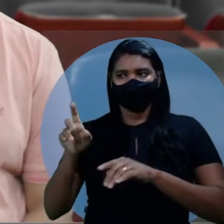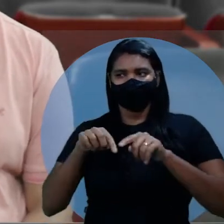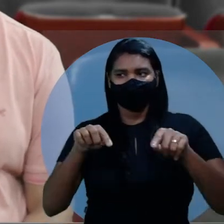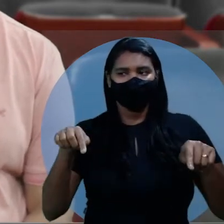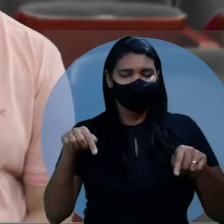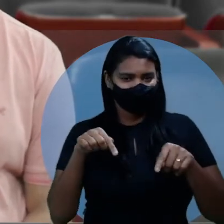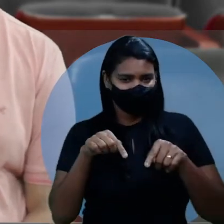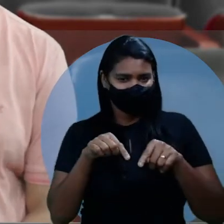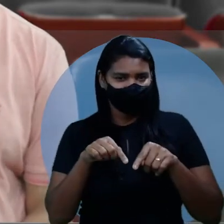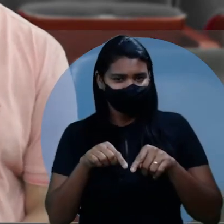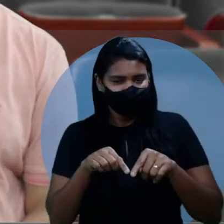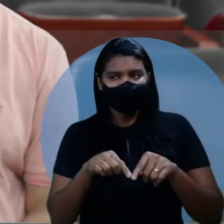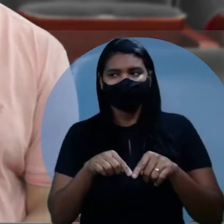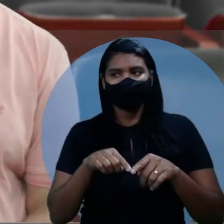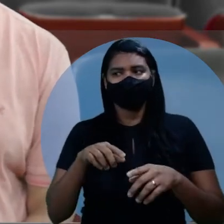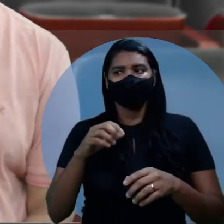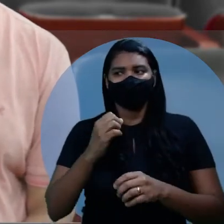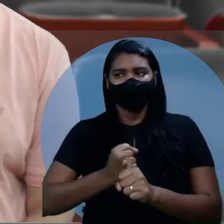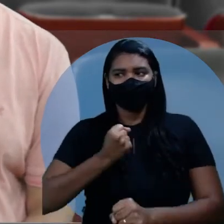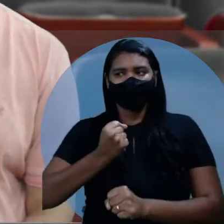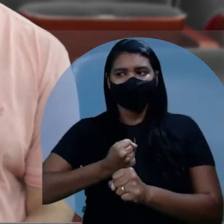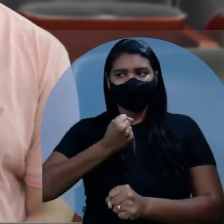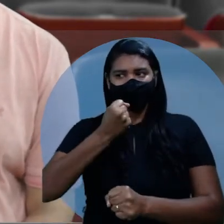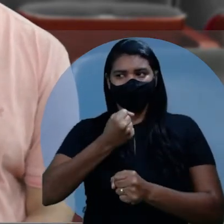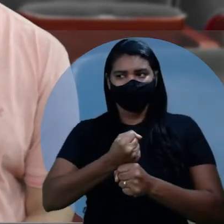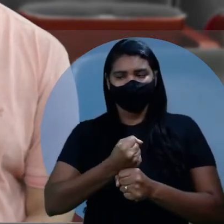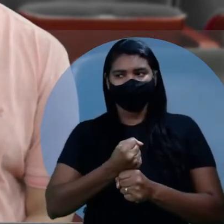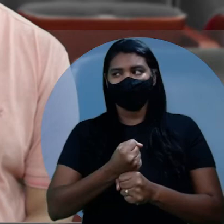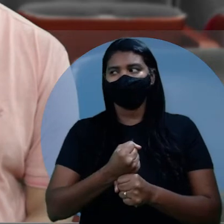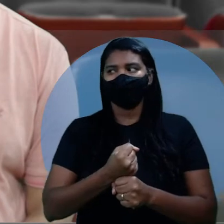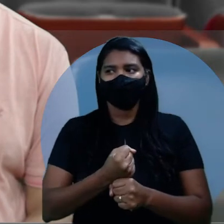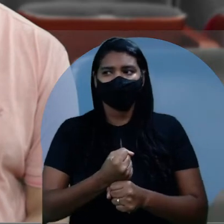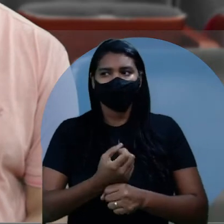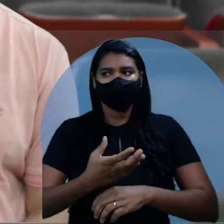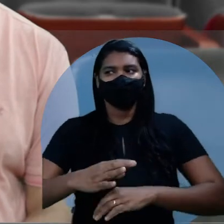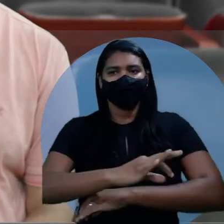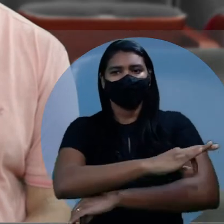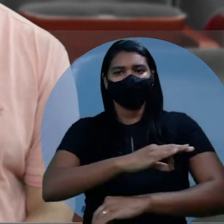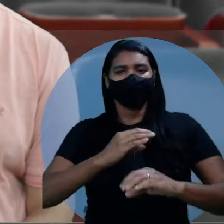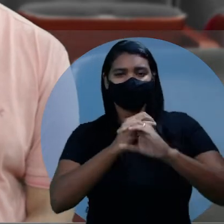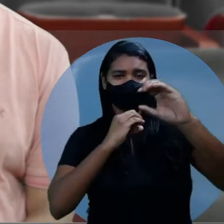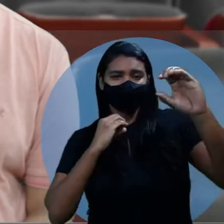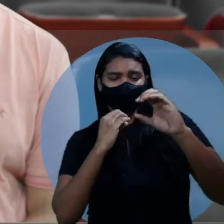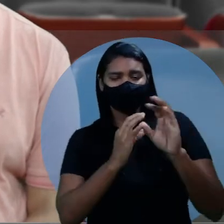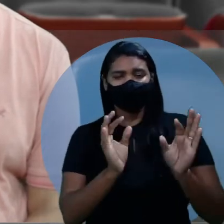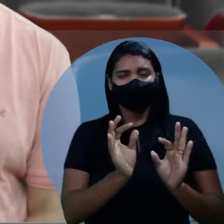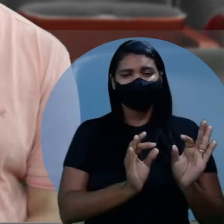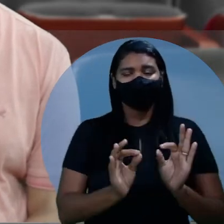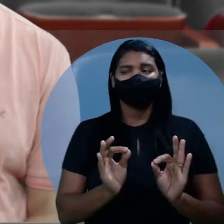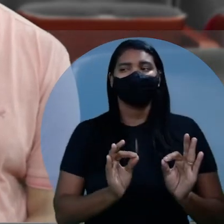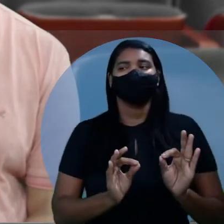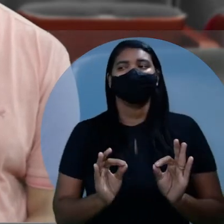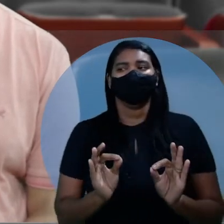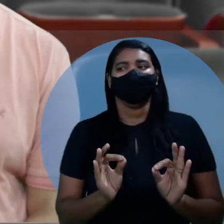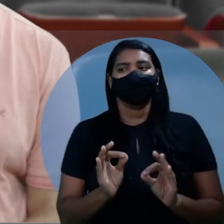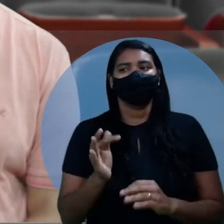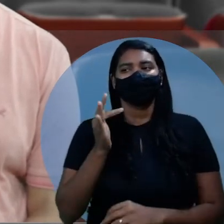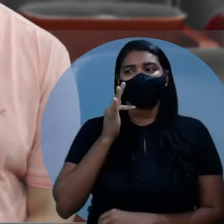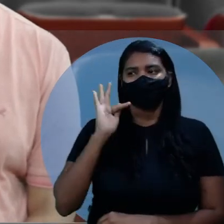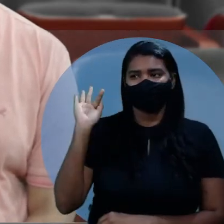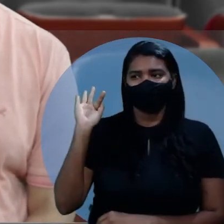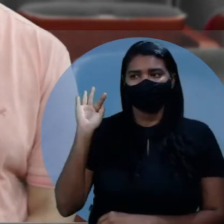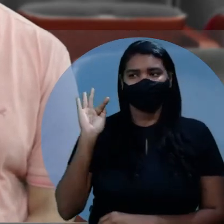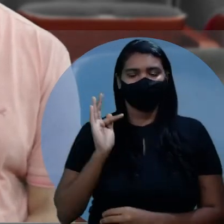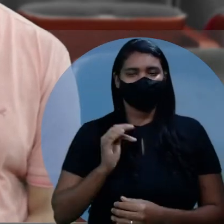como é que se diz? Ele foi feito sob uma arquitetura que mimetizava a arquitetura